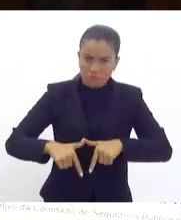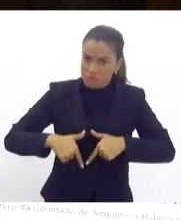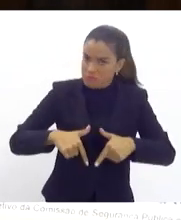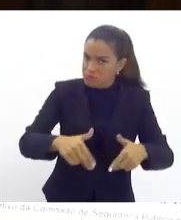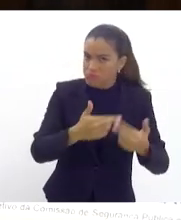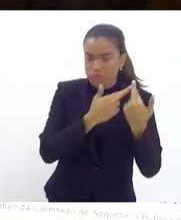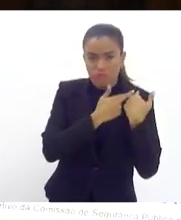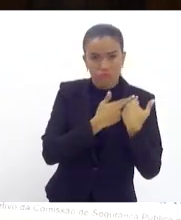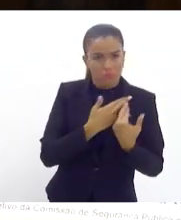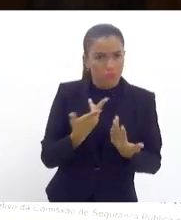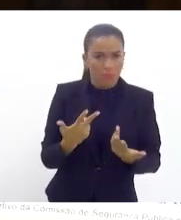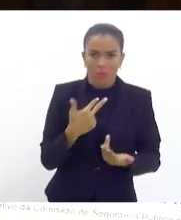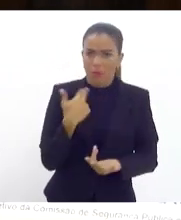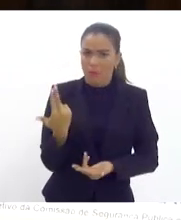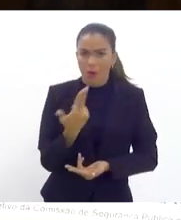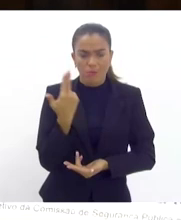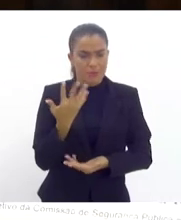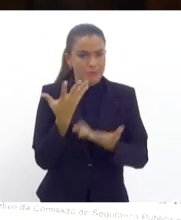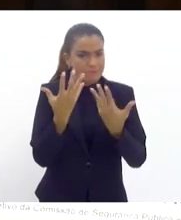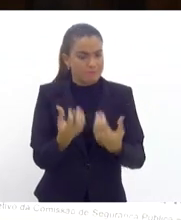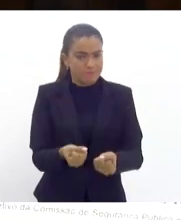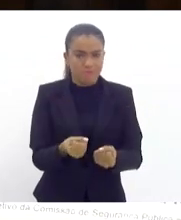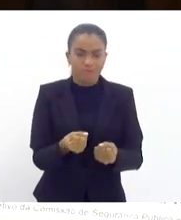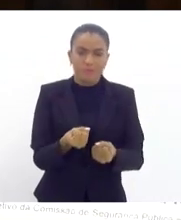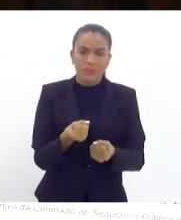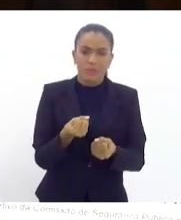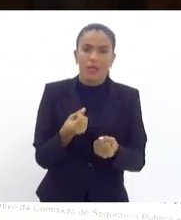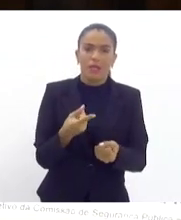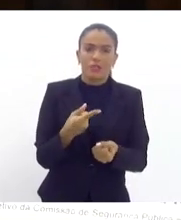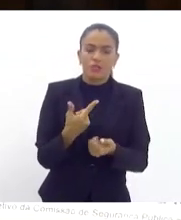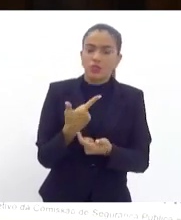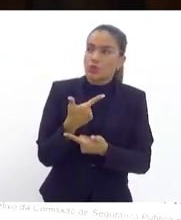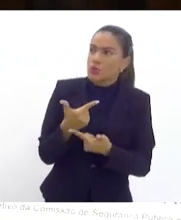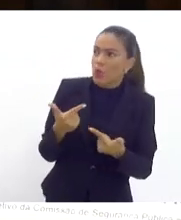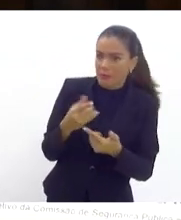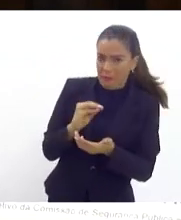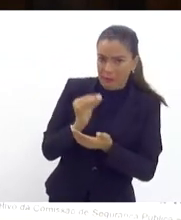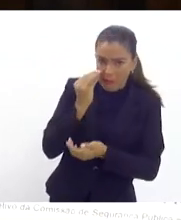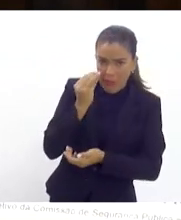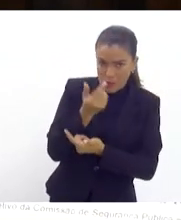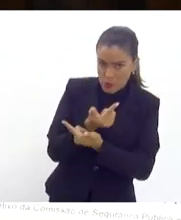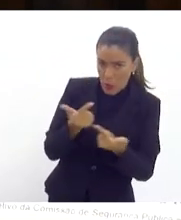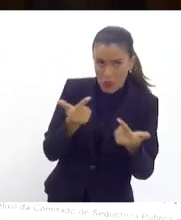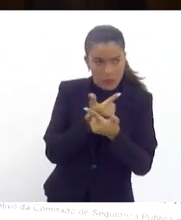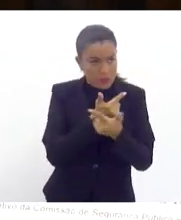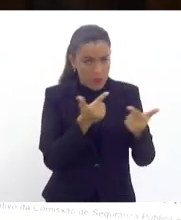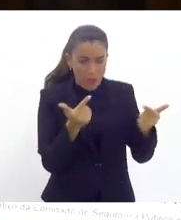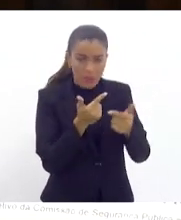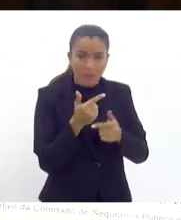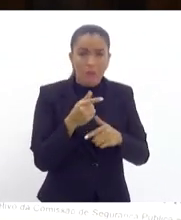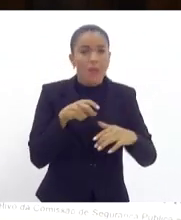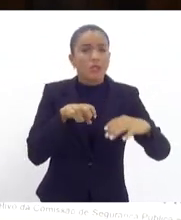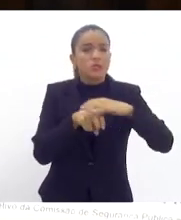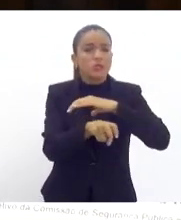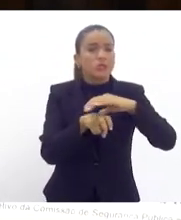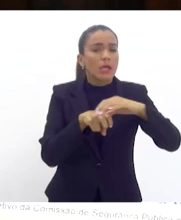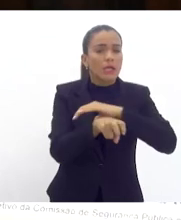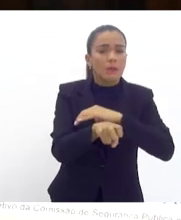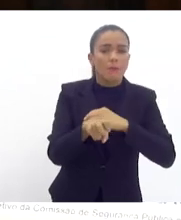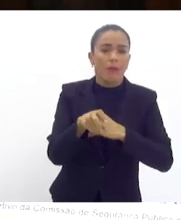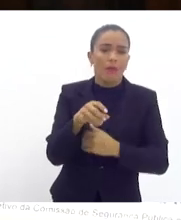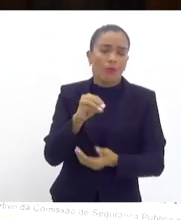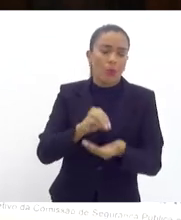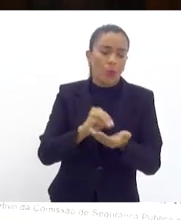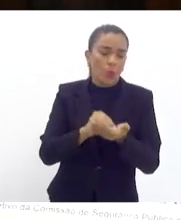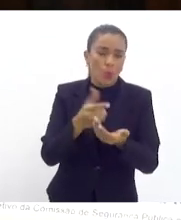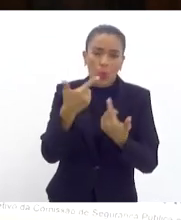não pode mais viver os dramas que a gente tem vivido é de toda a sorte estacionamento irregular as pessoas não podem a banco não podem à missa